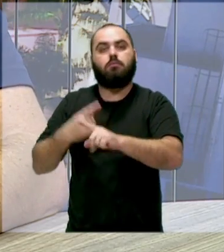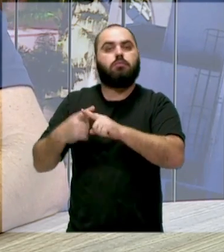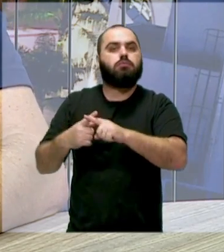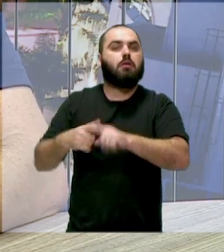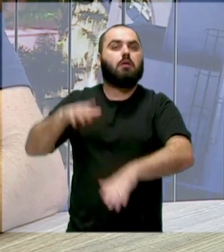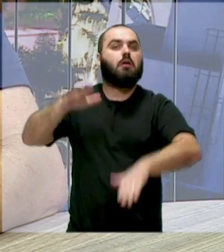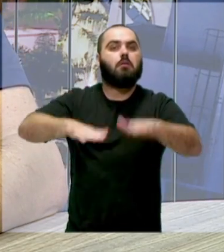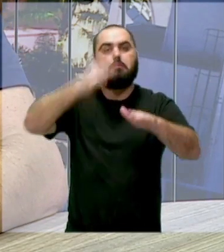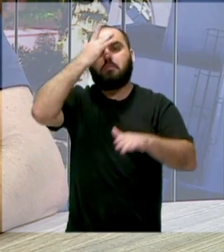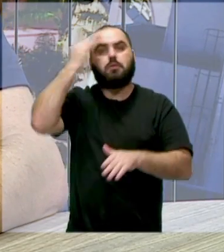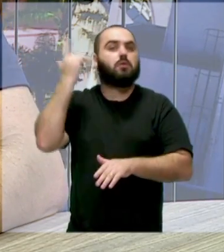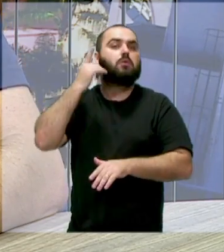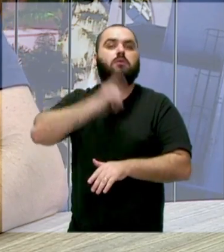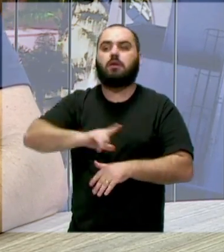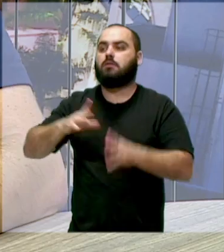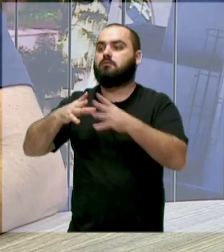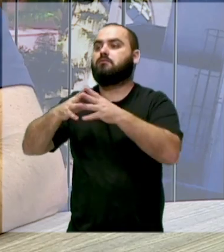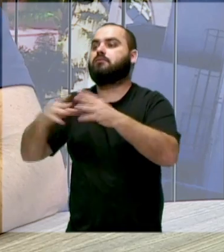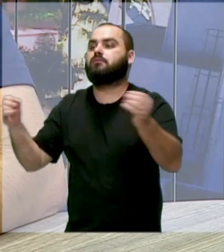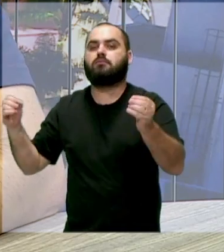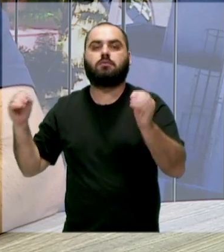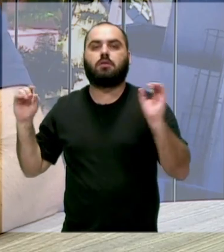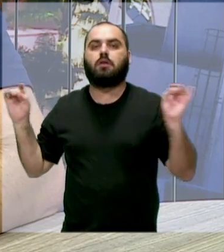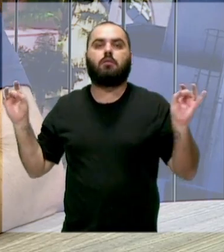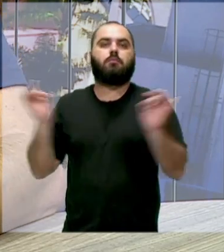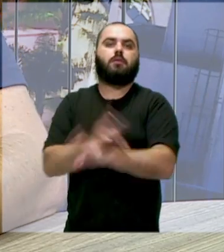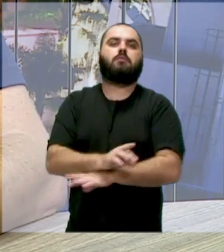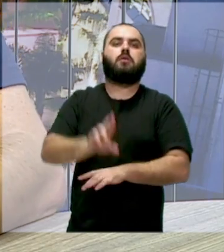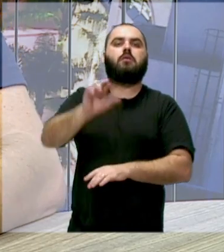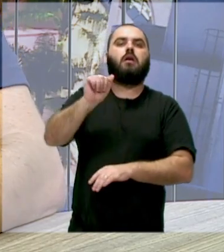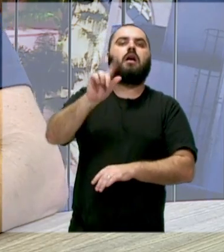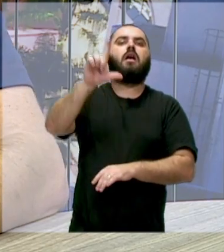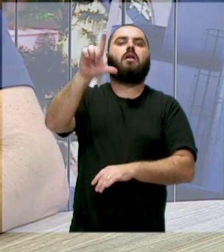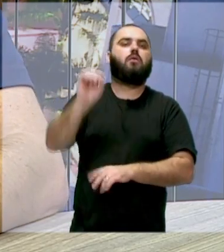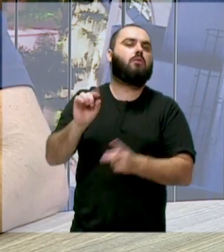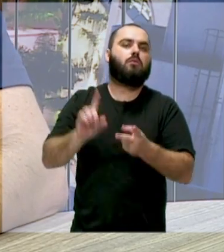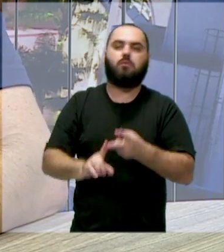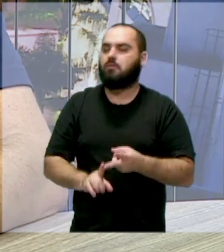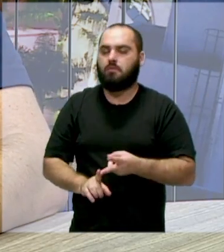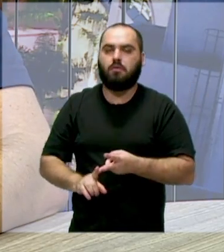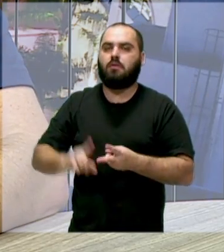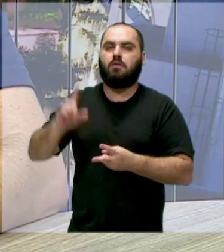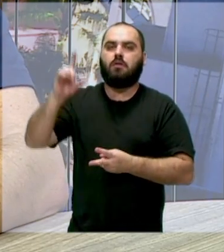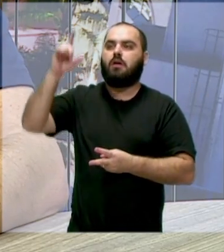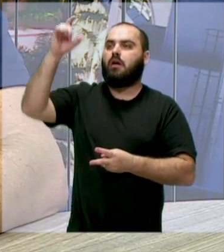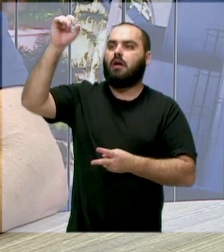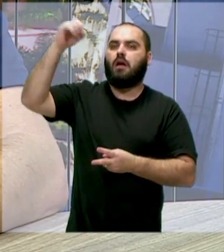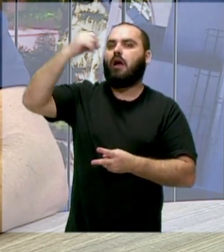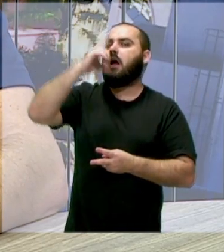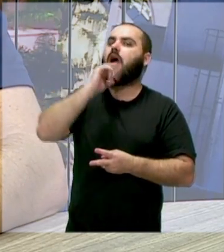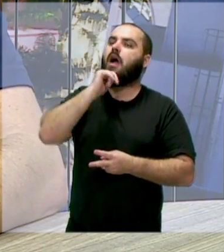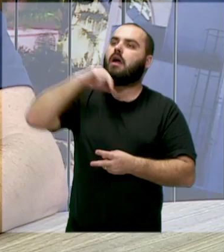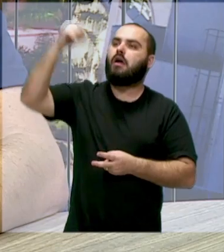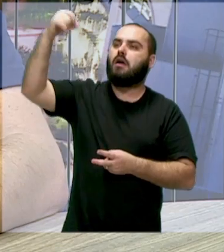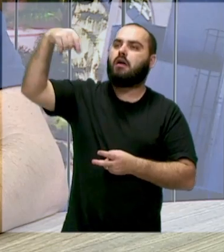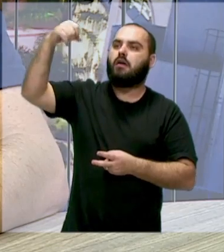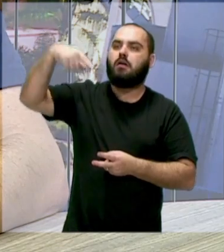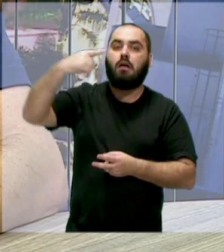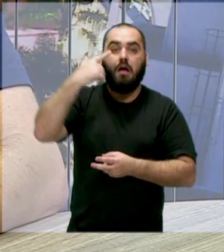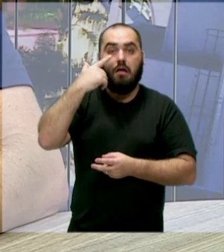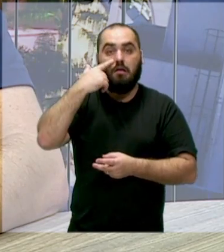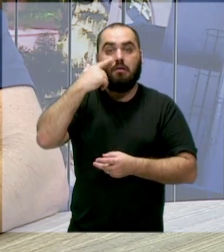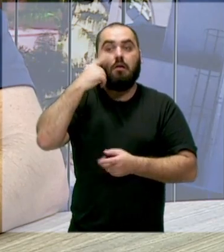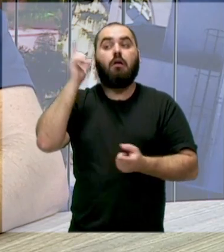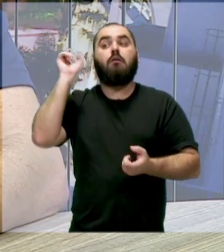não consegue eliminar naquele momento, um ralinho não vai conseguir eliminar, uma caixa d'água, retornamos para verificar se ele tomou as